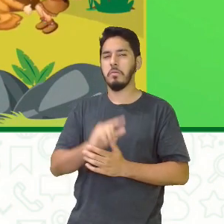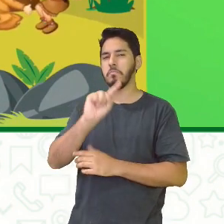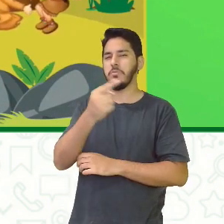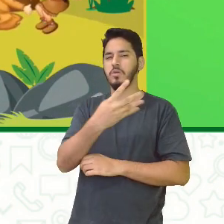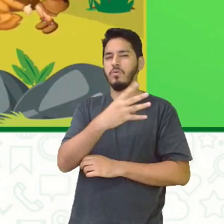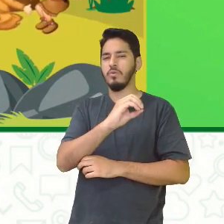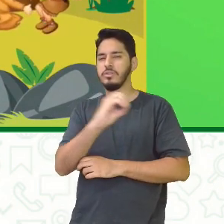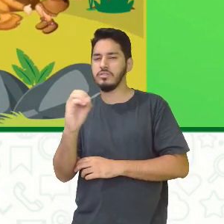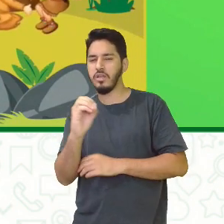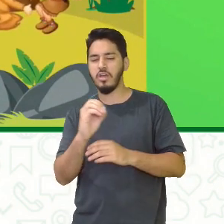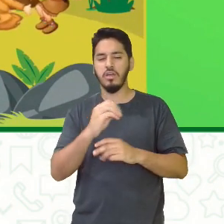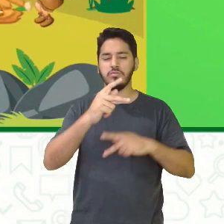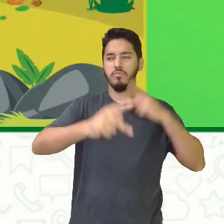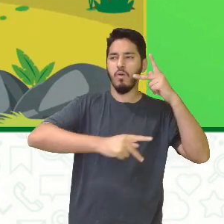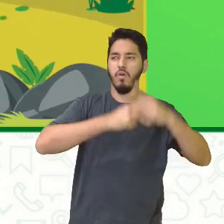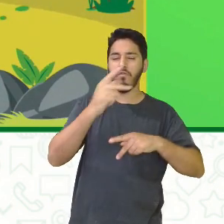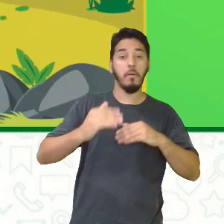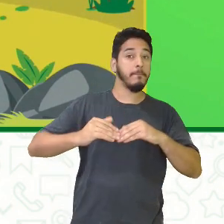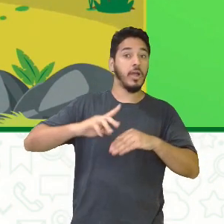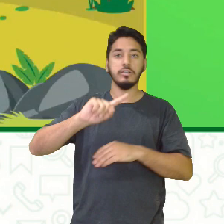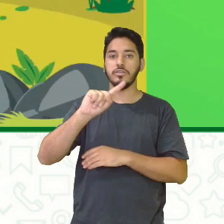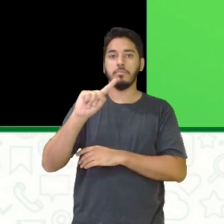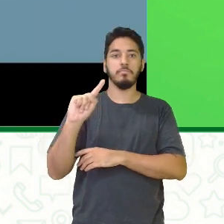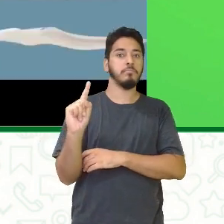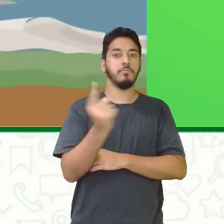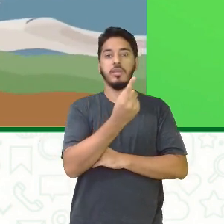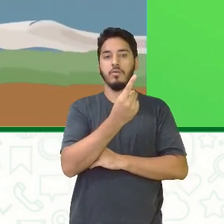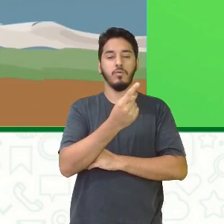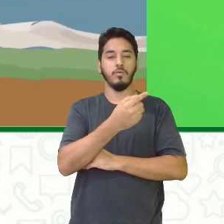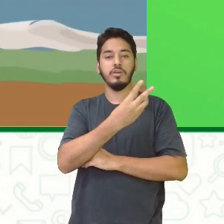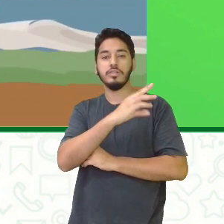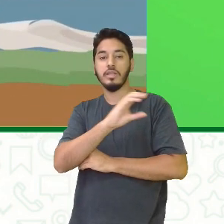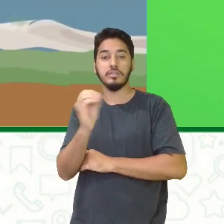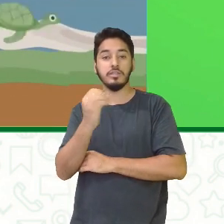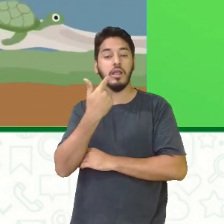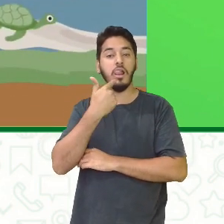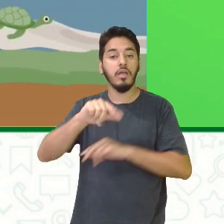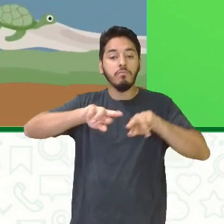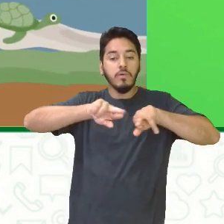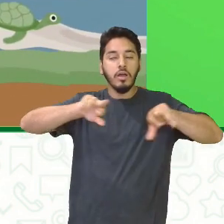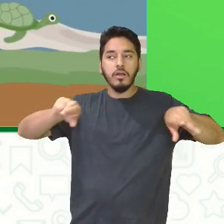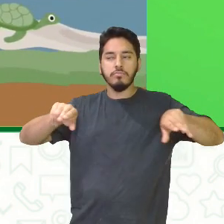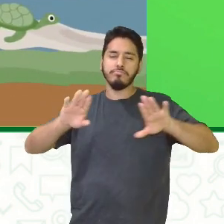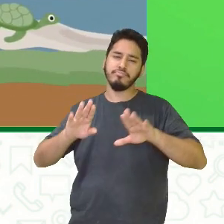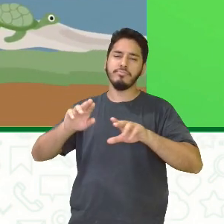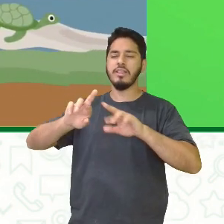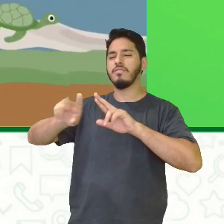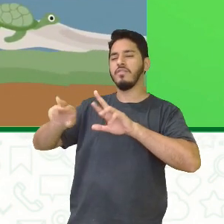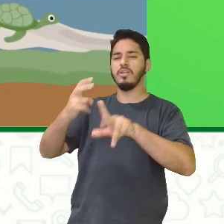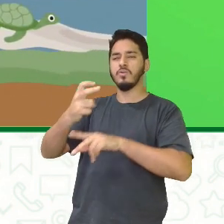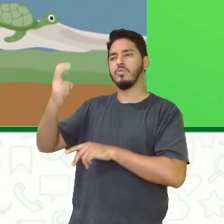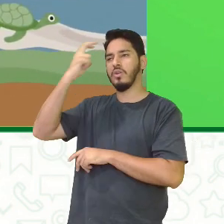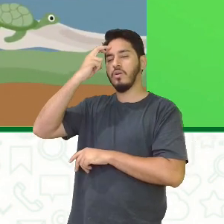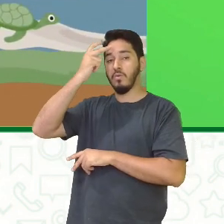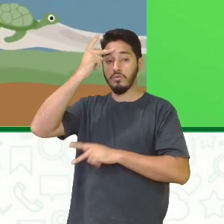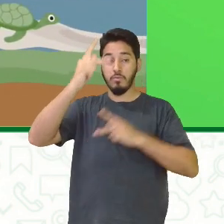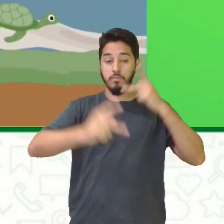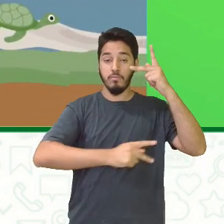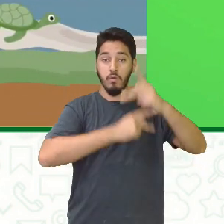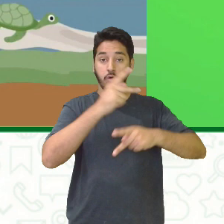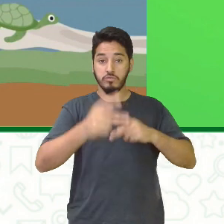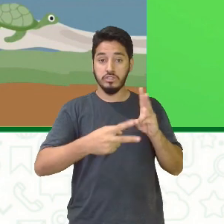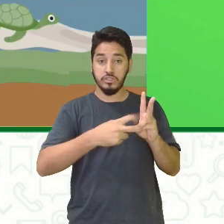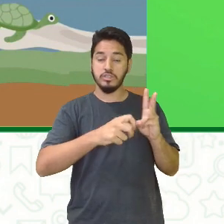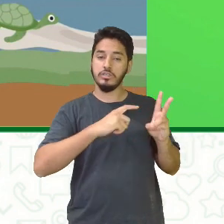povos que falavam cerca de 1.300 línguas. Apesar das diferenças culturais, os povos indígenas tinham muita coisa em